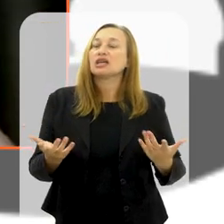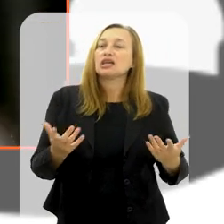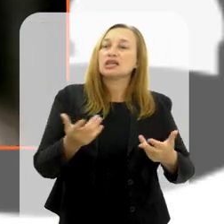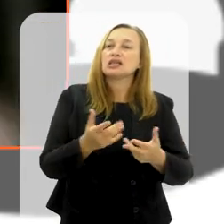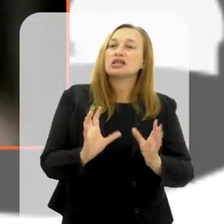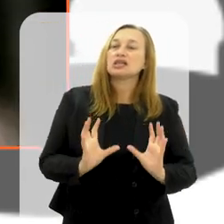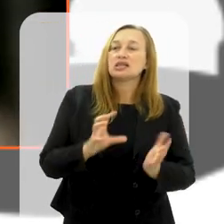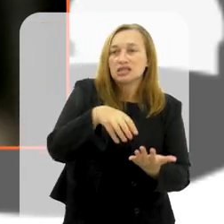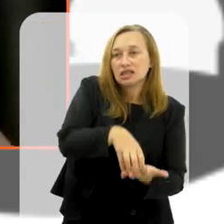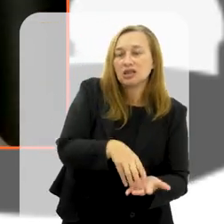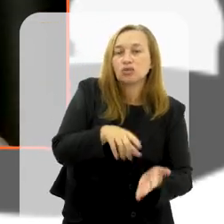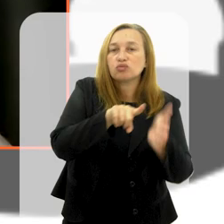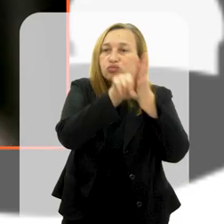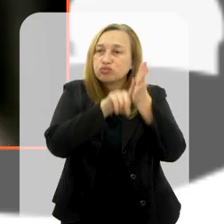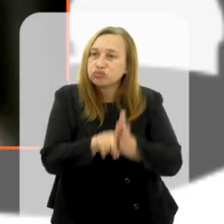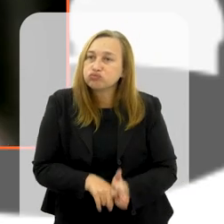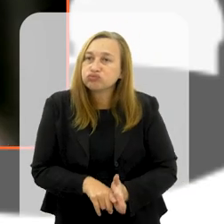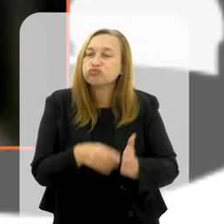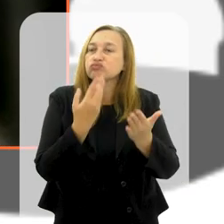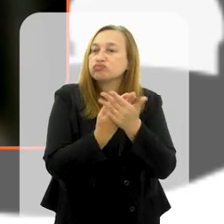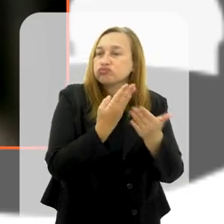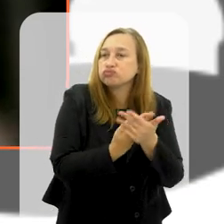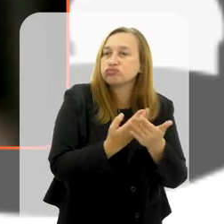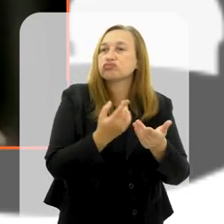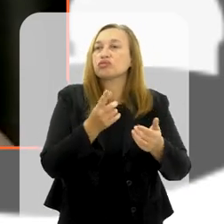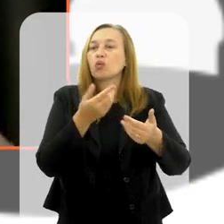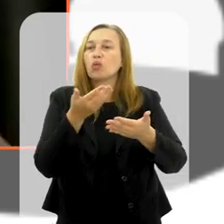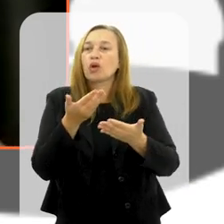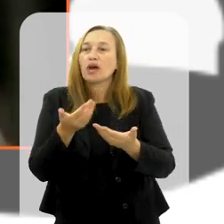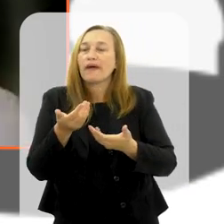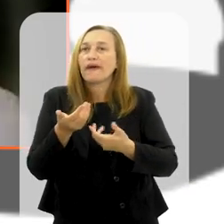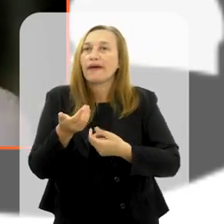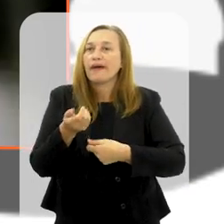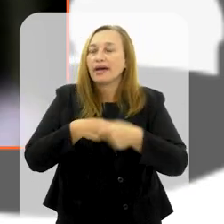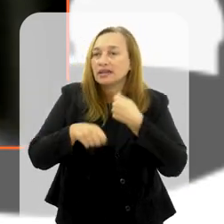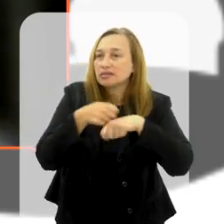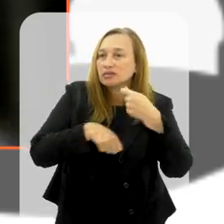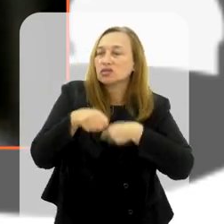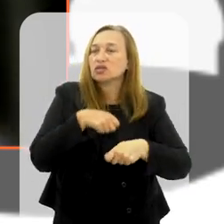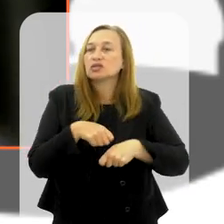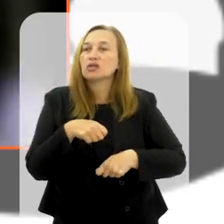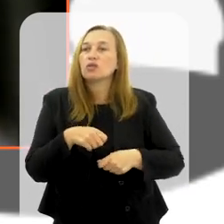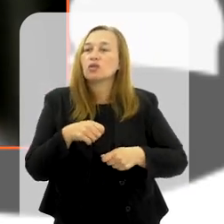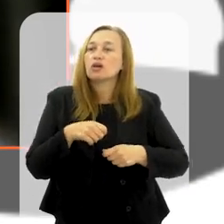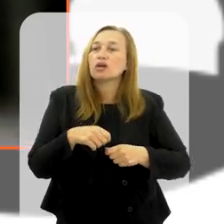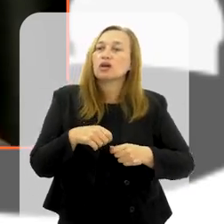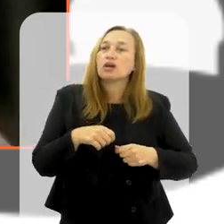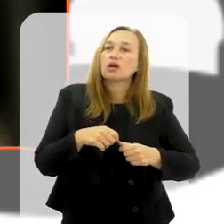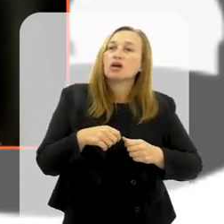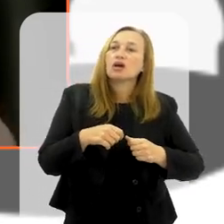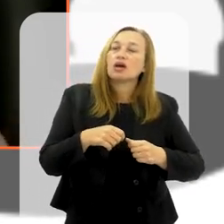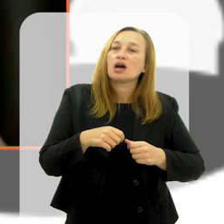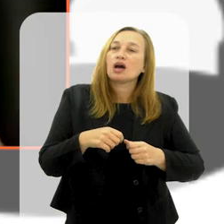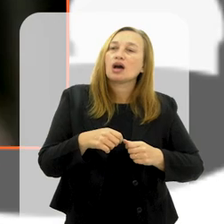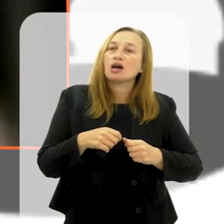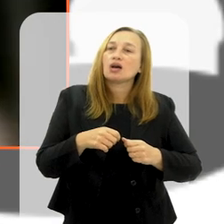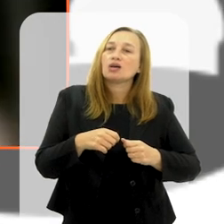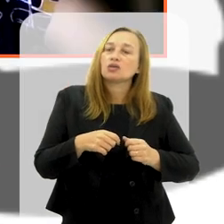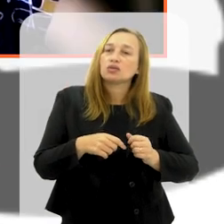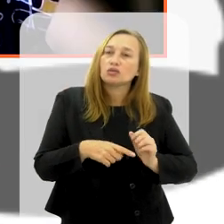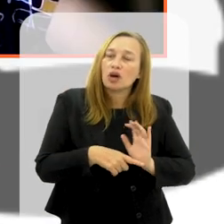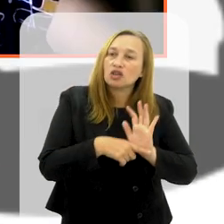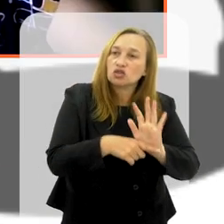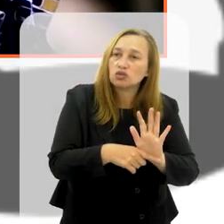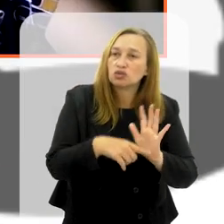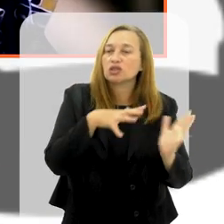pesquisa sobre várias temáticas, meio ambiente, mediação de conflitos, a cooperação internacional.